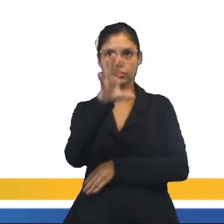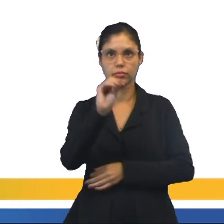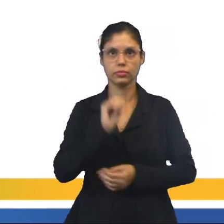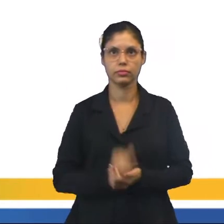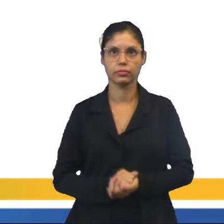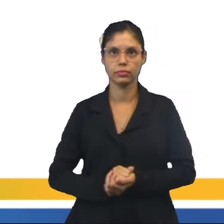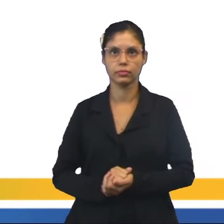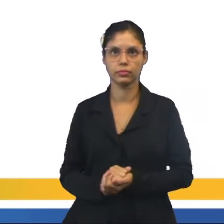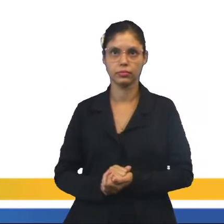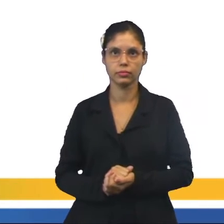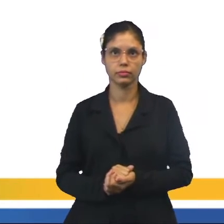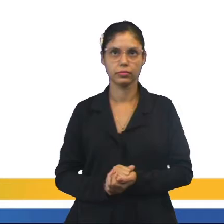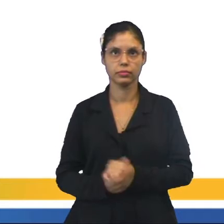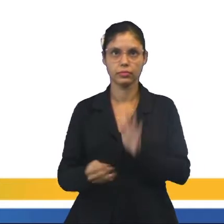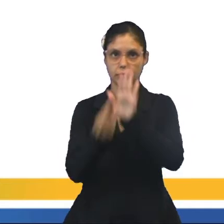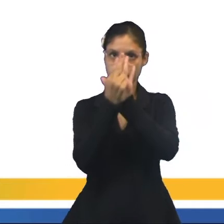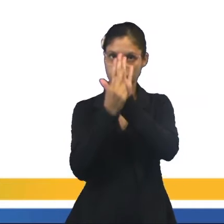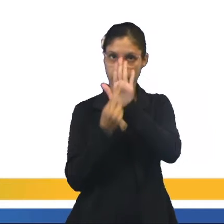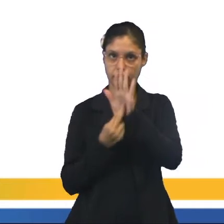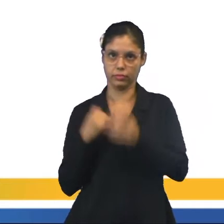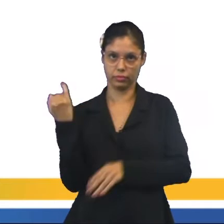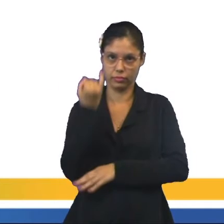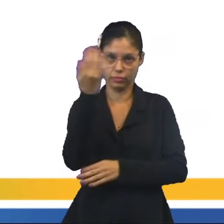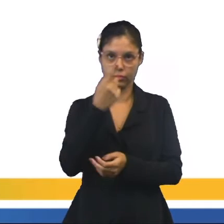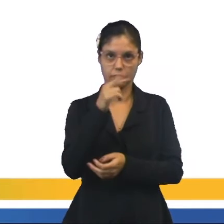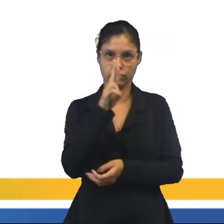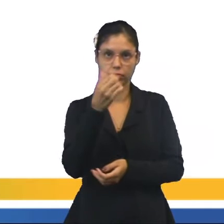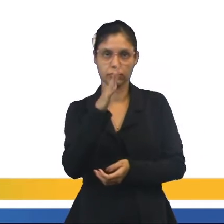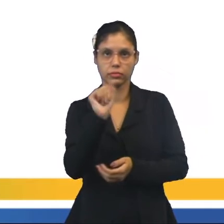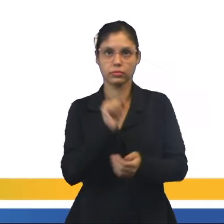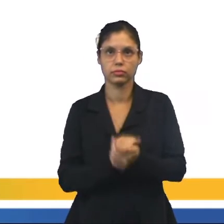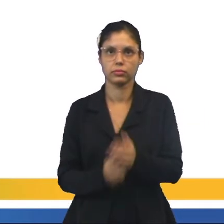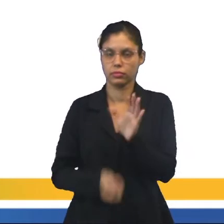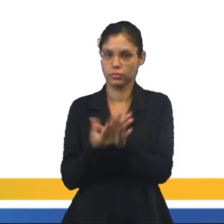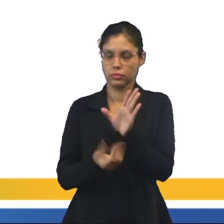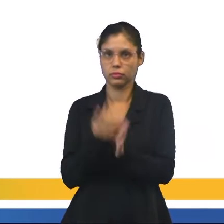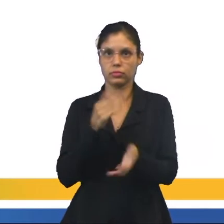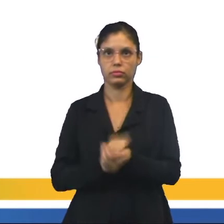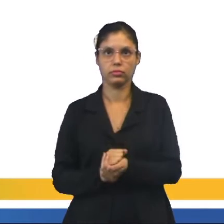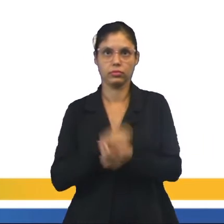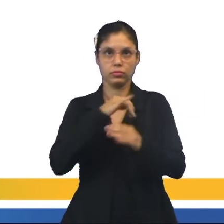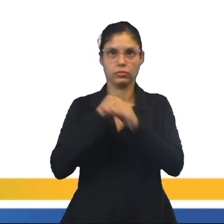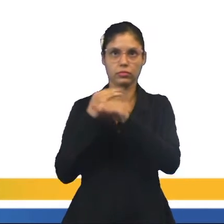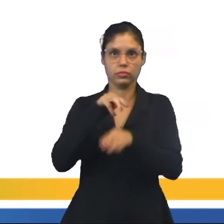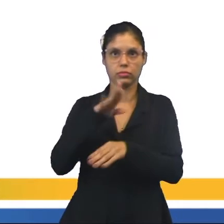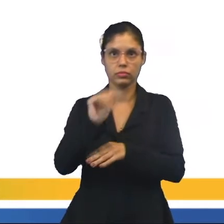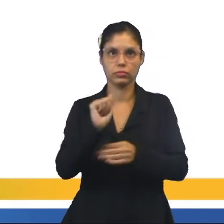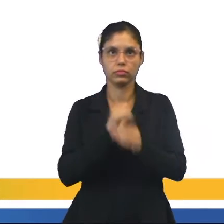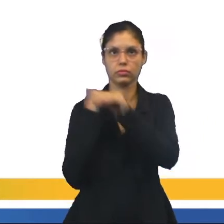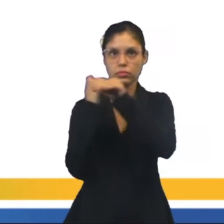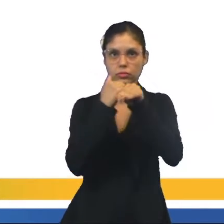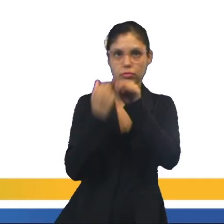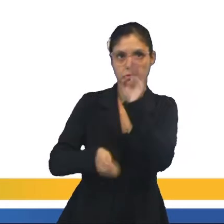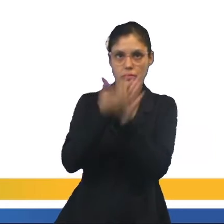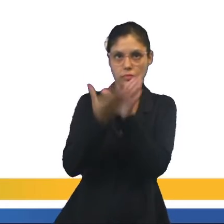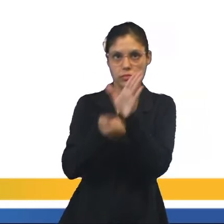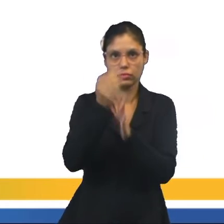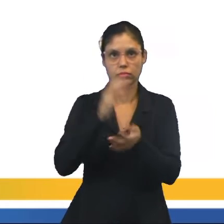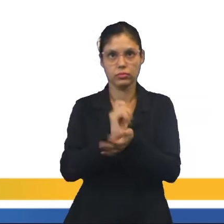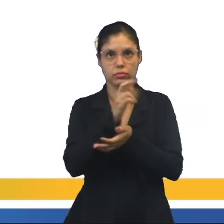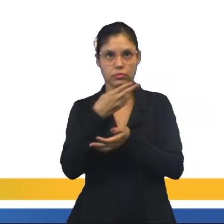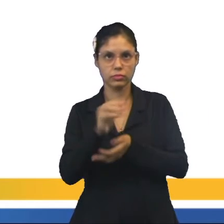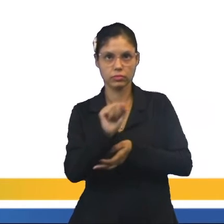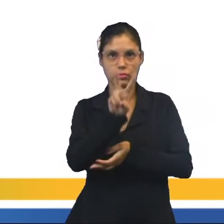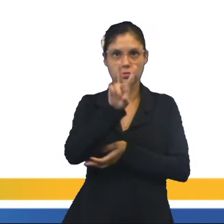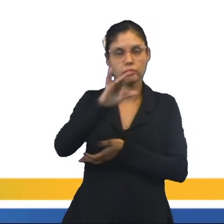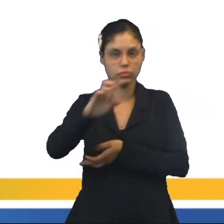duas razões. Pela regra fundamental da proporção, o produto dos meios é igual ao